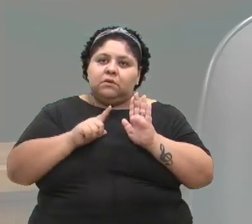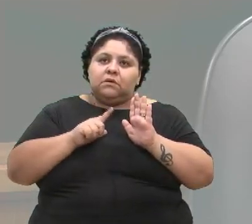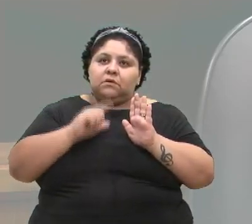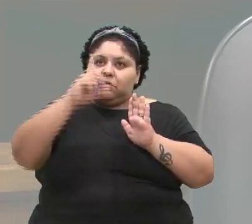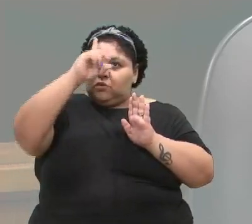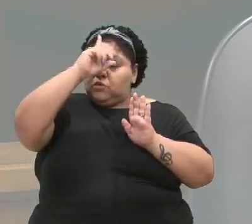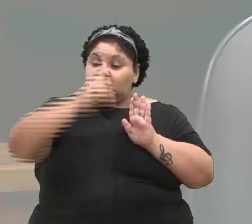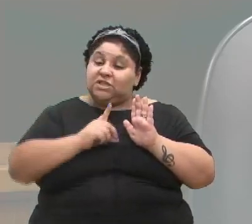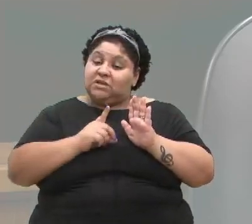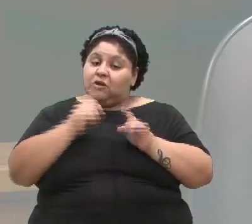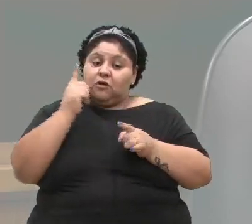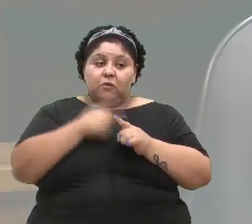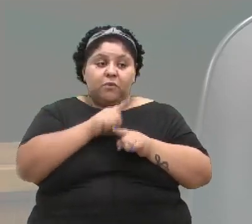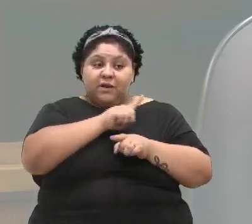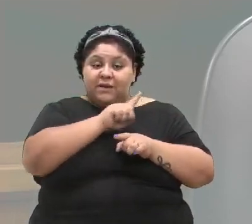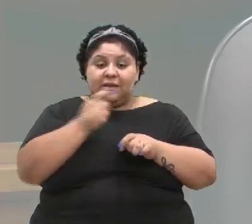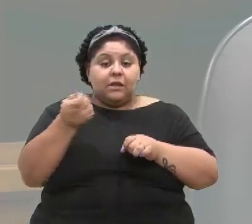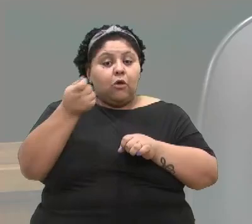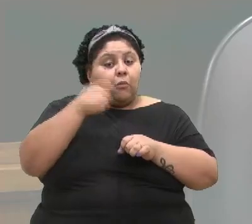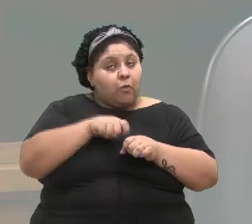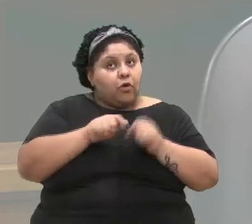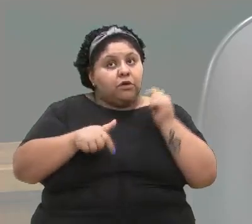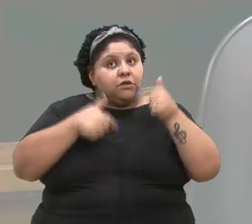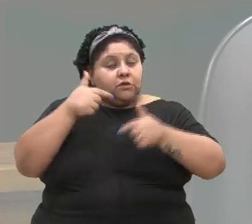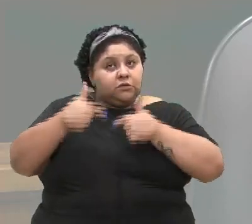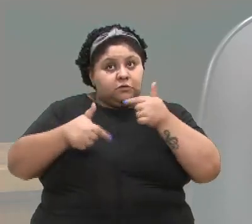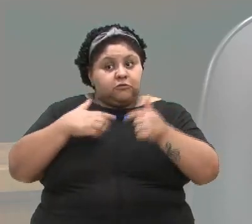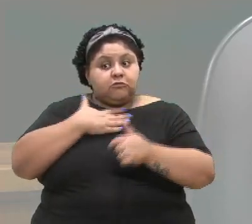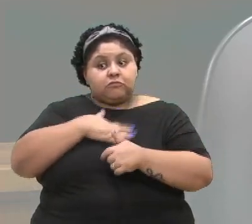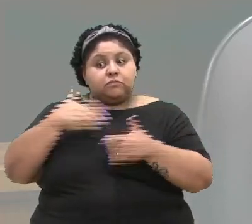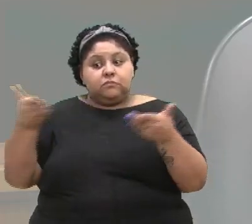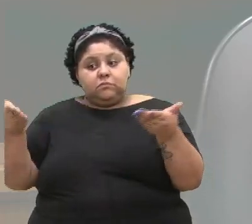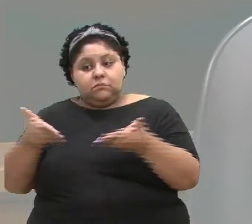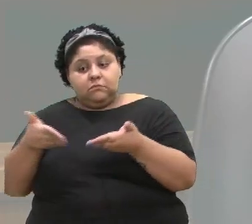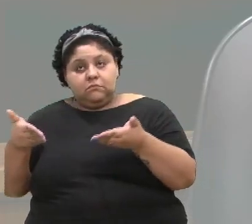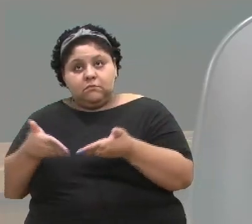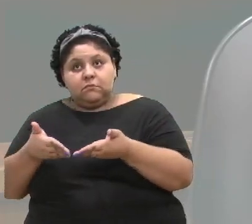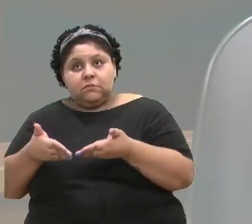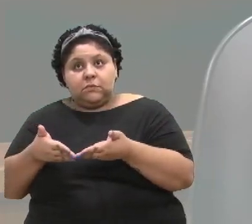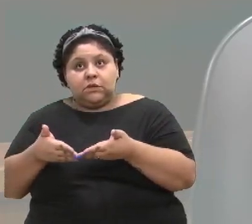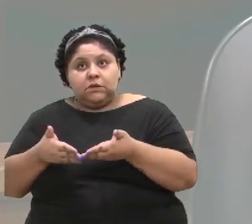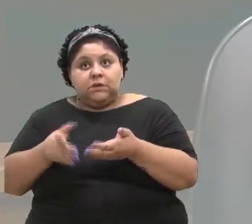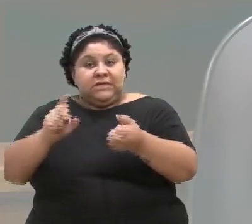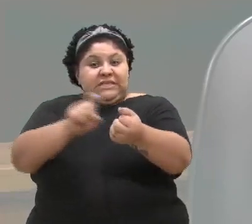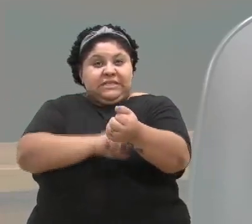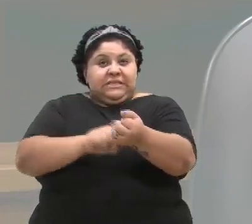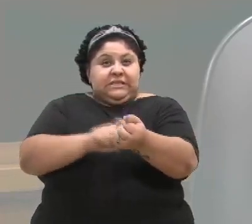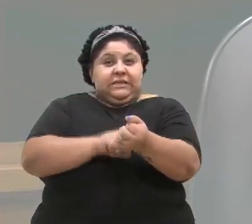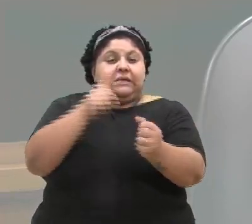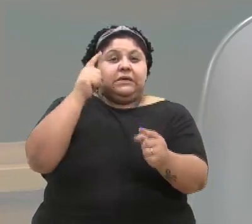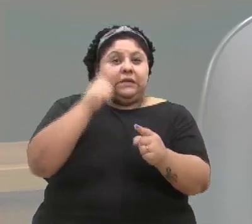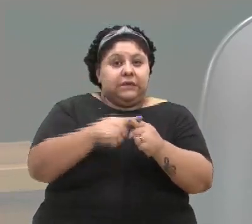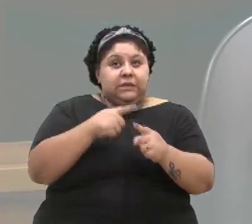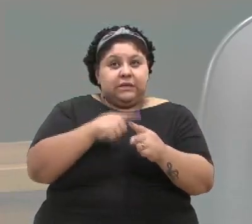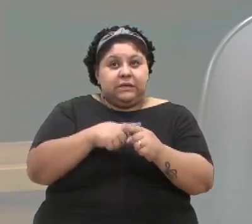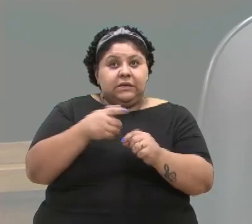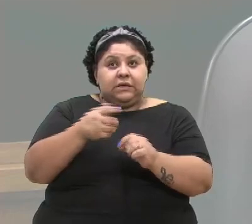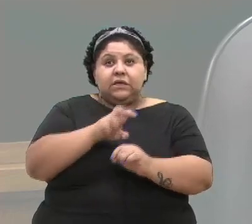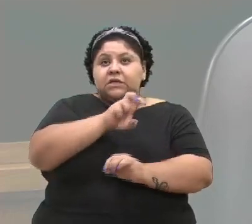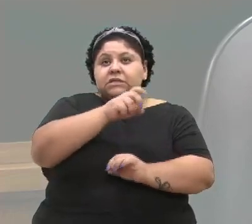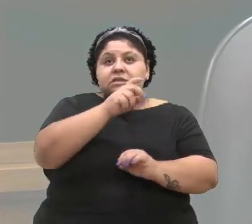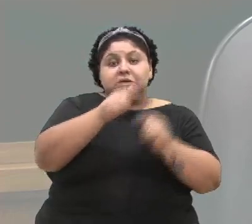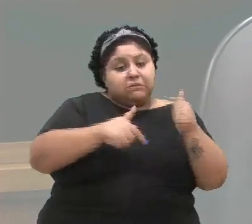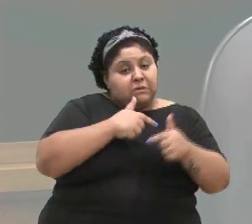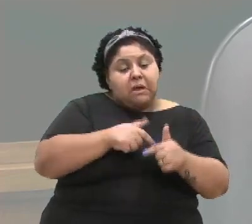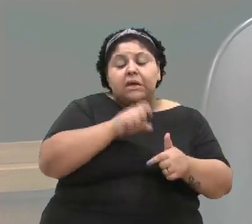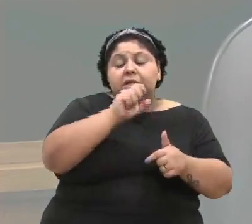direito, porque não é possível trabalhar do jeito que trabalho, se estressar, porque sim, Se eu quiser ter 5 empregos, eu